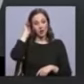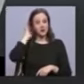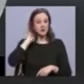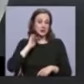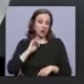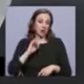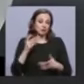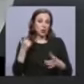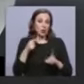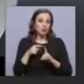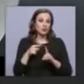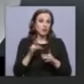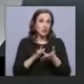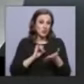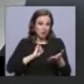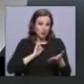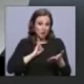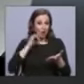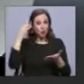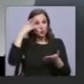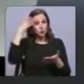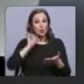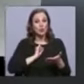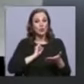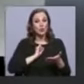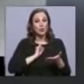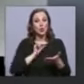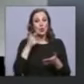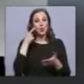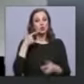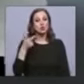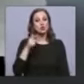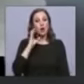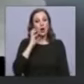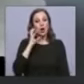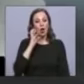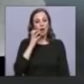objetivos do meu livro é um dos meus sonhos que o turismo em angola